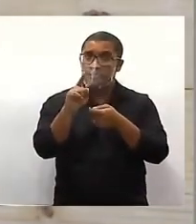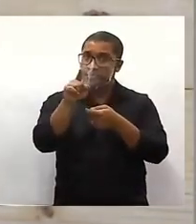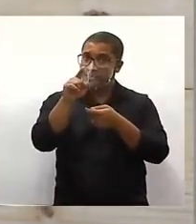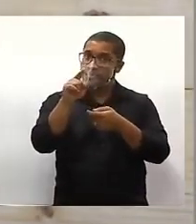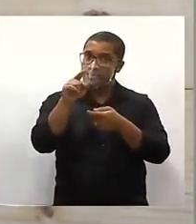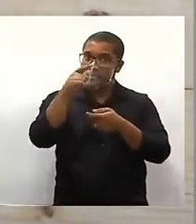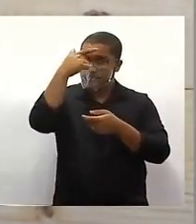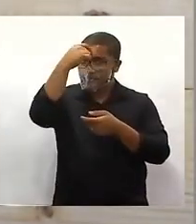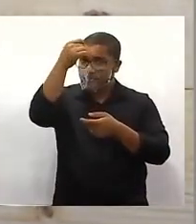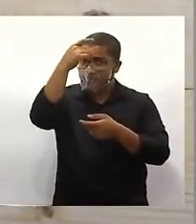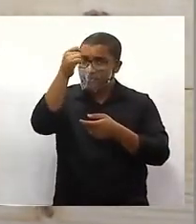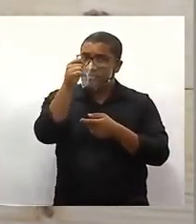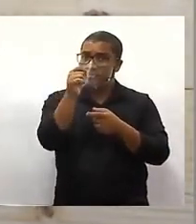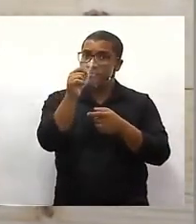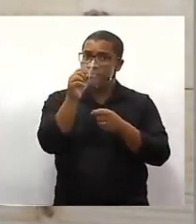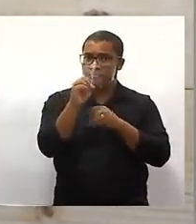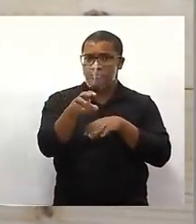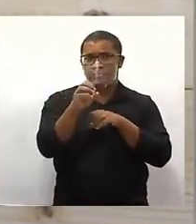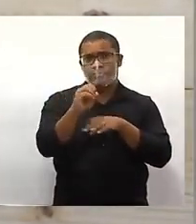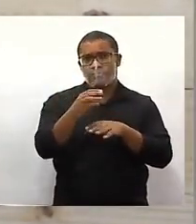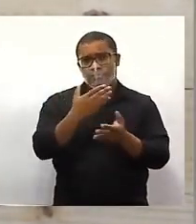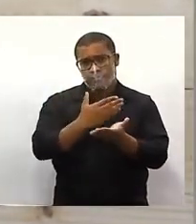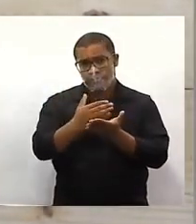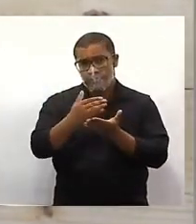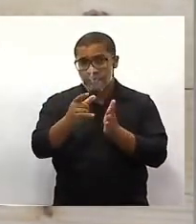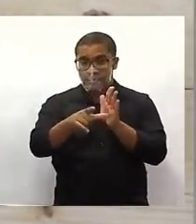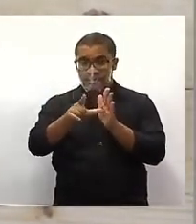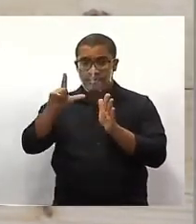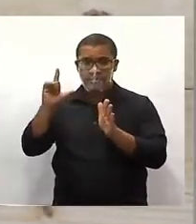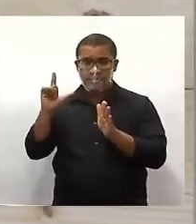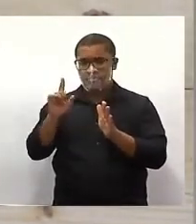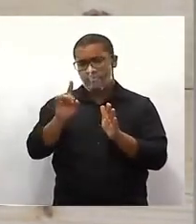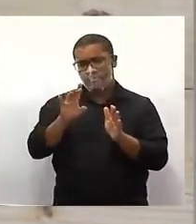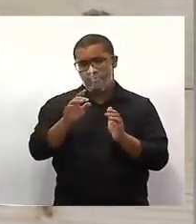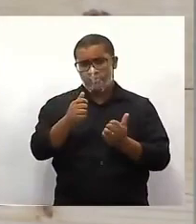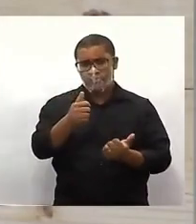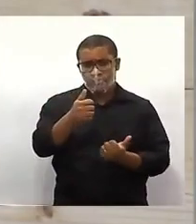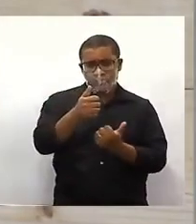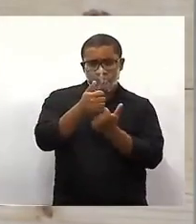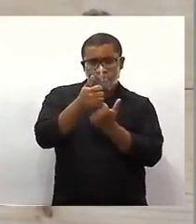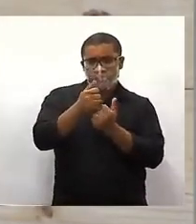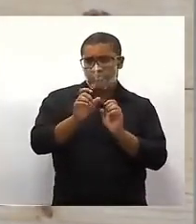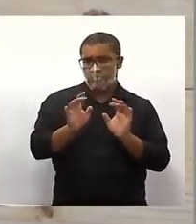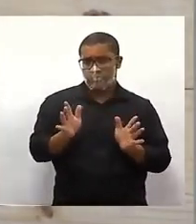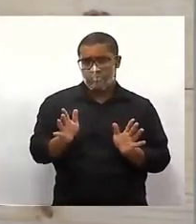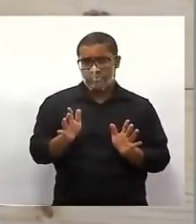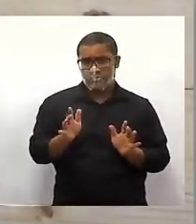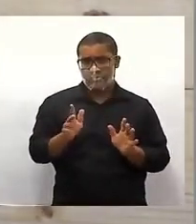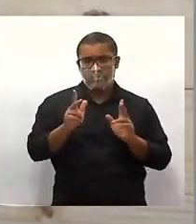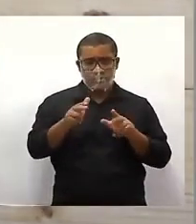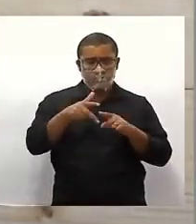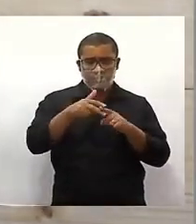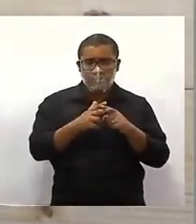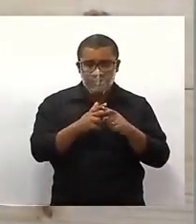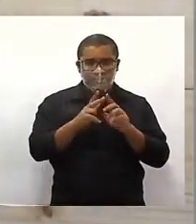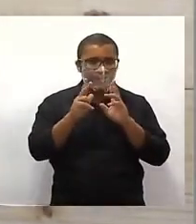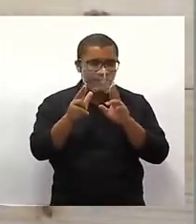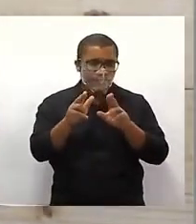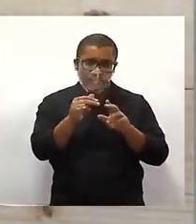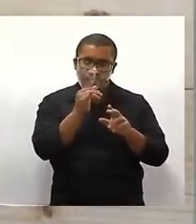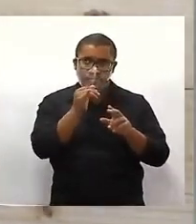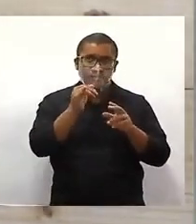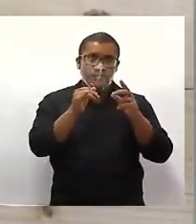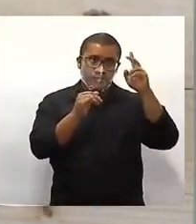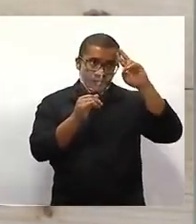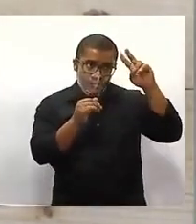A geografia, antes disso, era uma ciência acessória. Ela servia de ferramentas para a